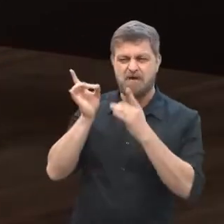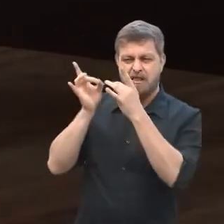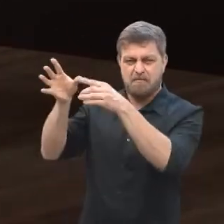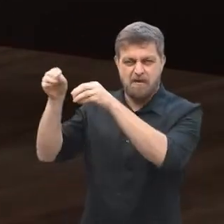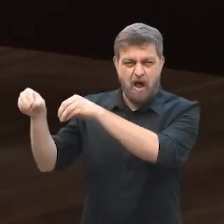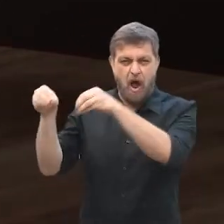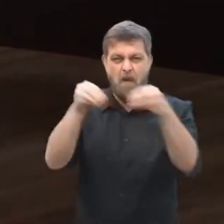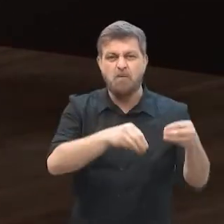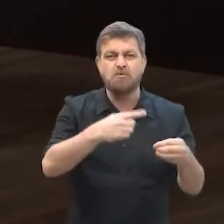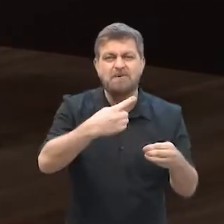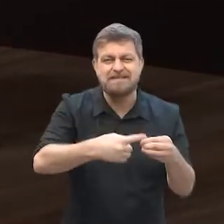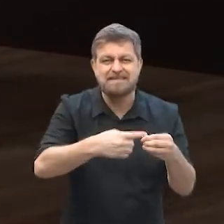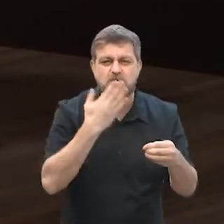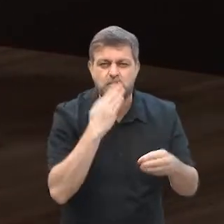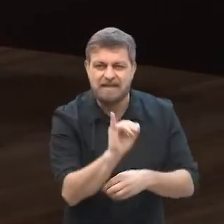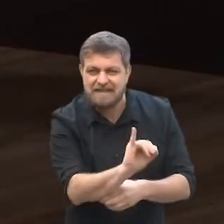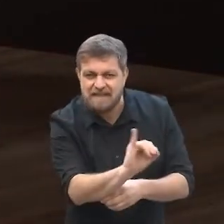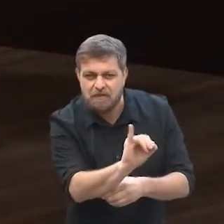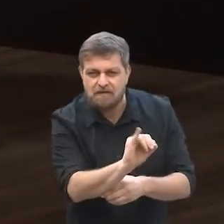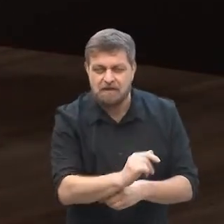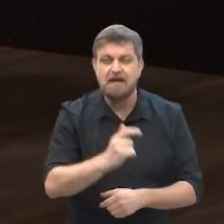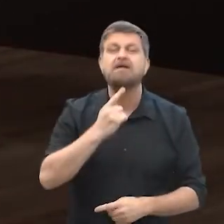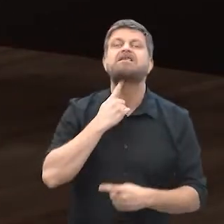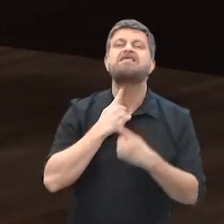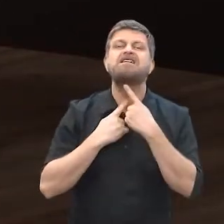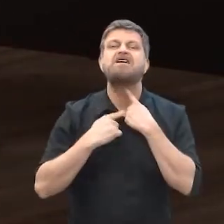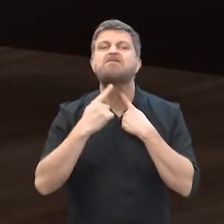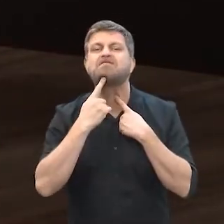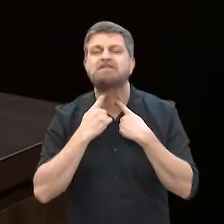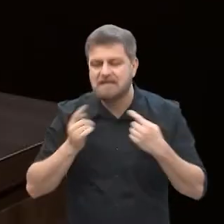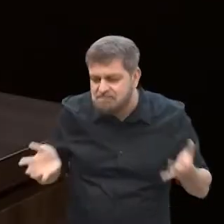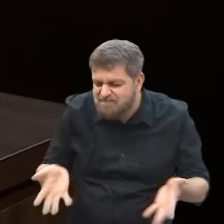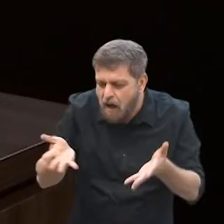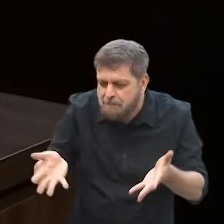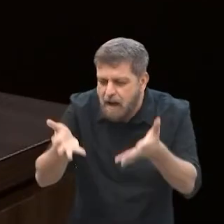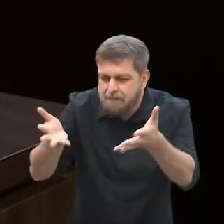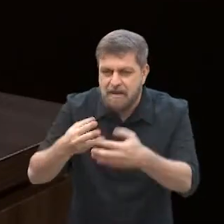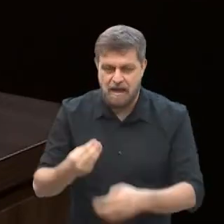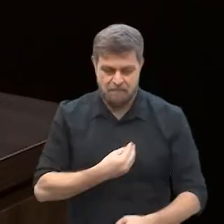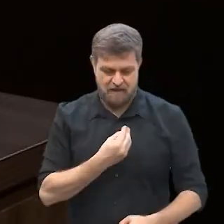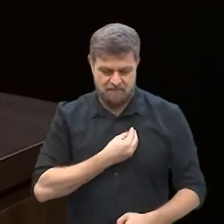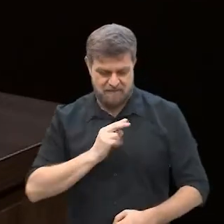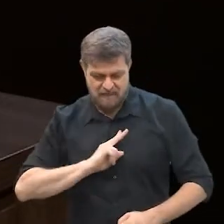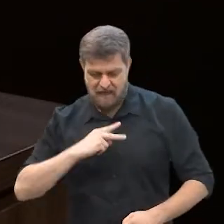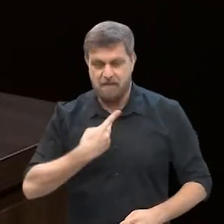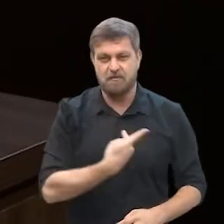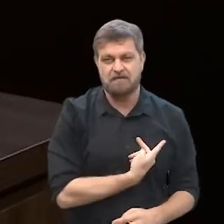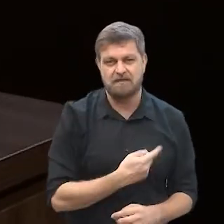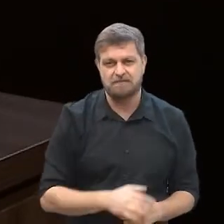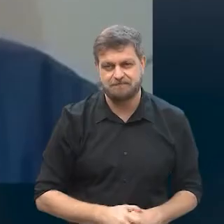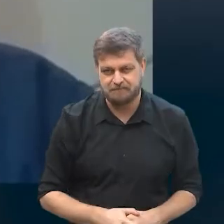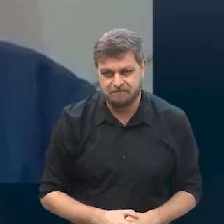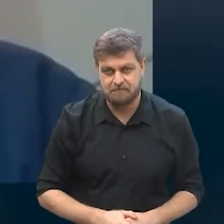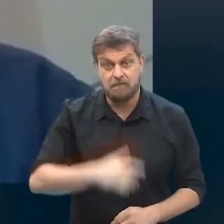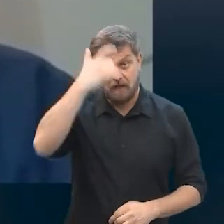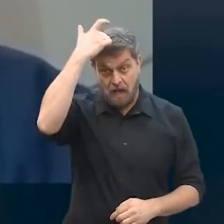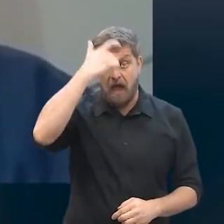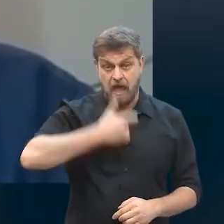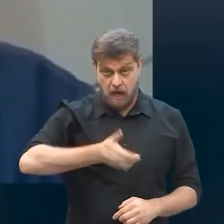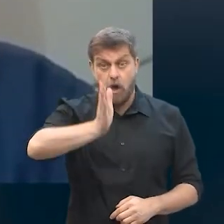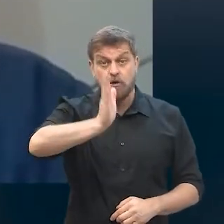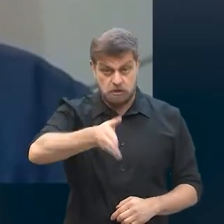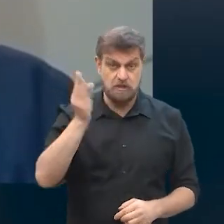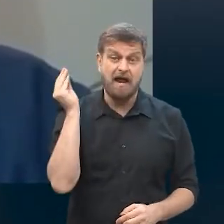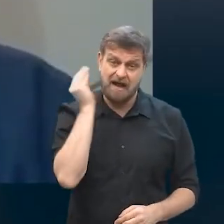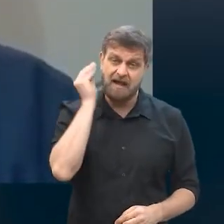para o interior. Muita gente é motivada por essa mudança de vida? Sem dúvida, inclusive eu mesmo já